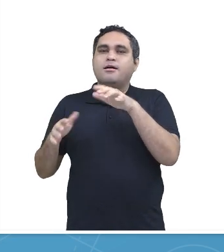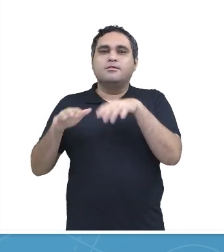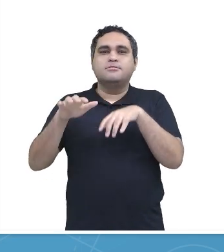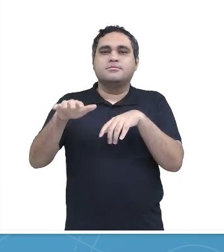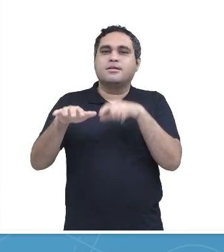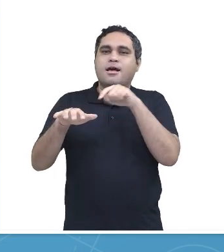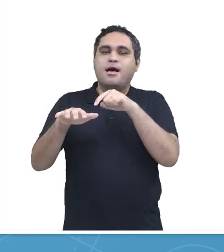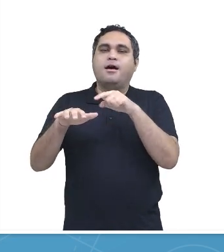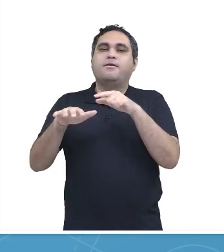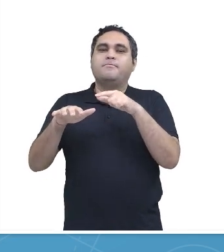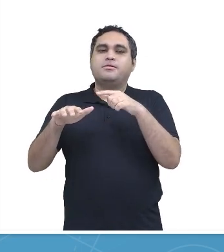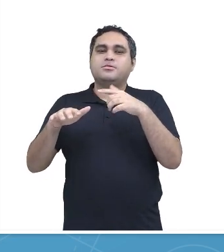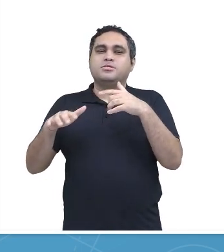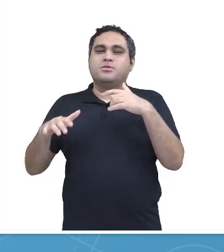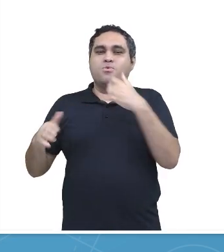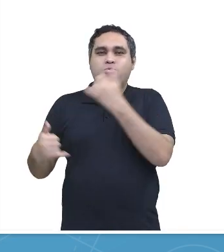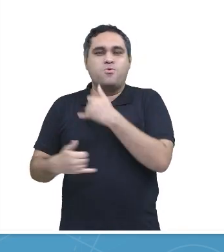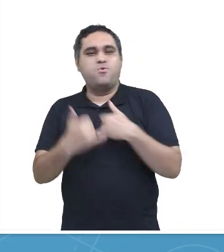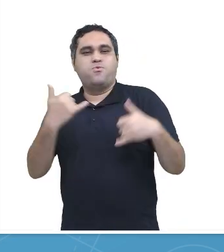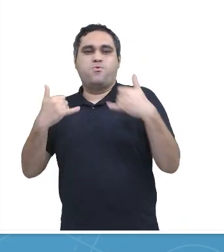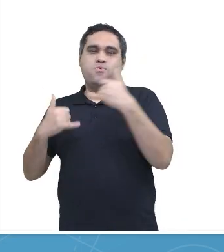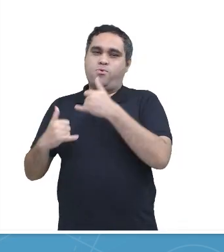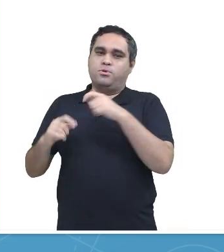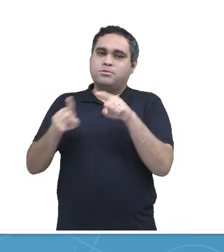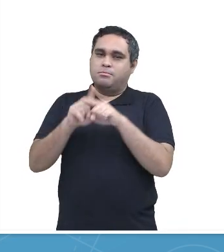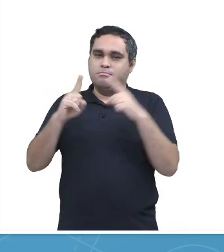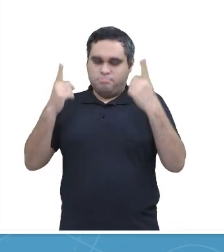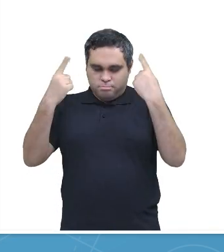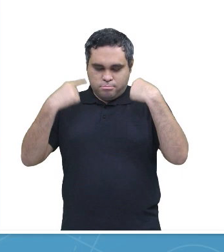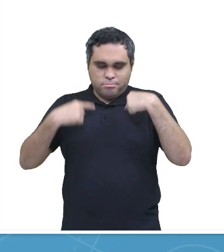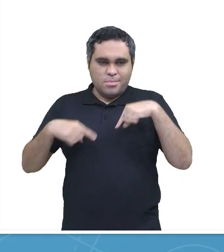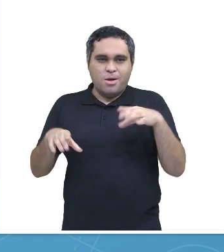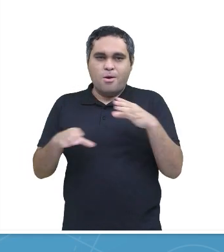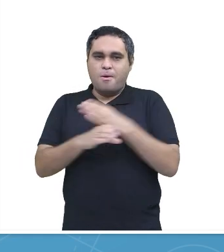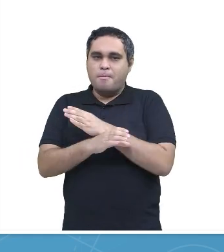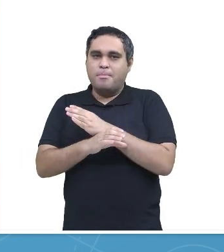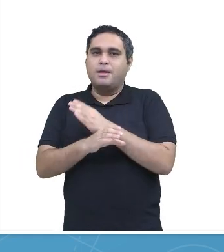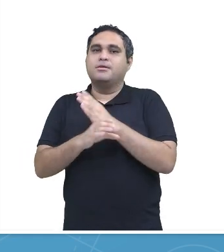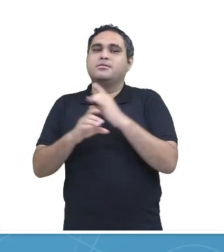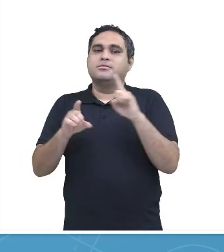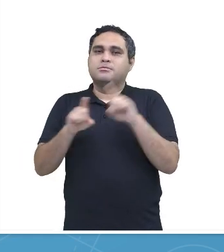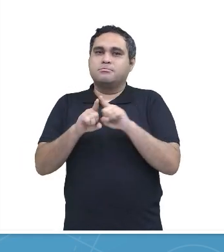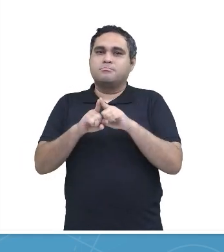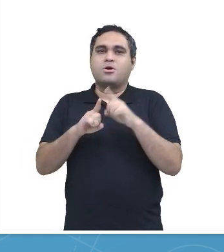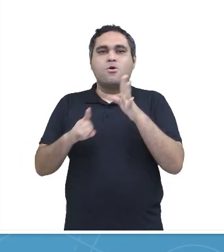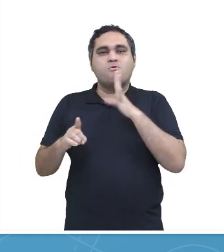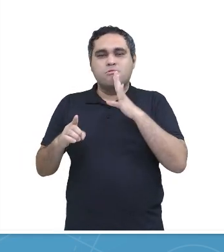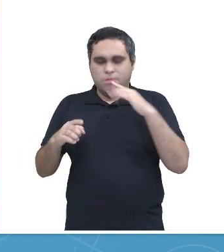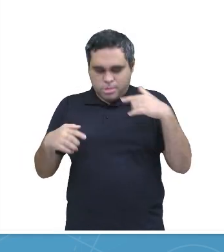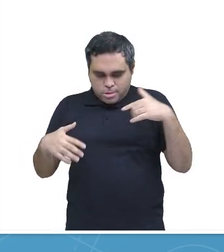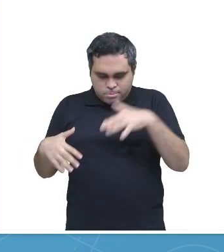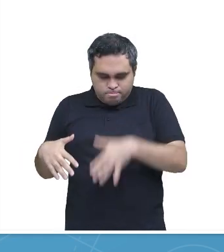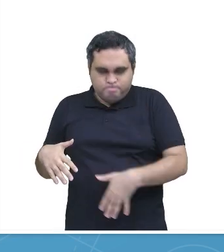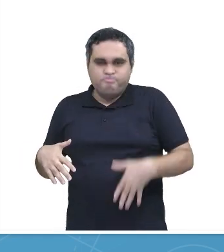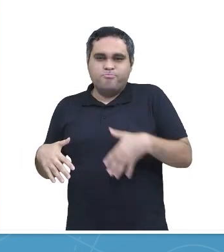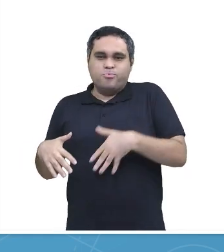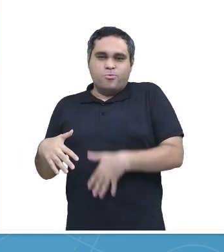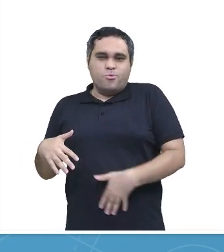fisicamente, sexualmente também, e aí eles partem em busca da formação educacional. Ocorre ali,